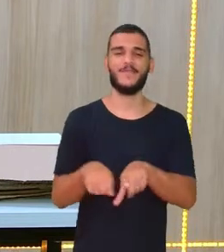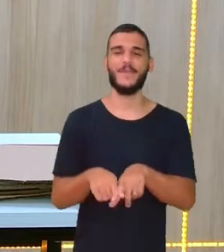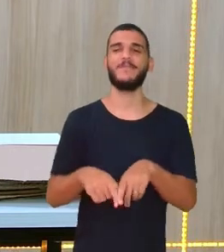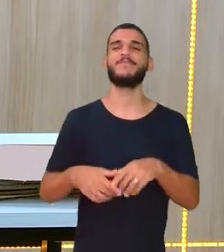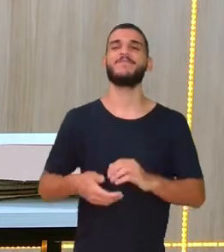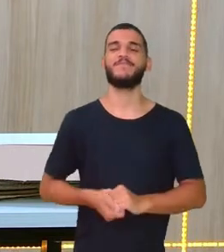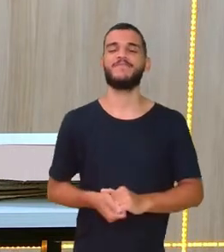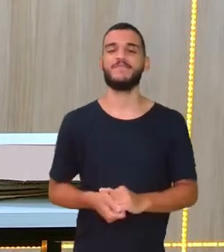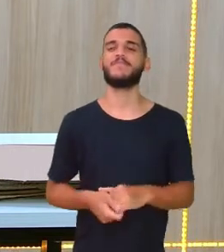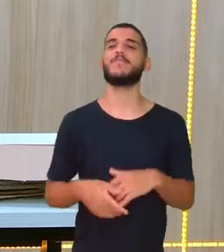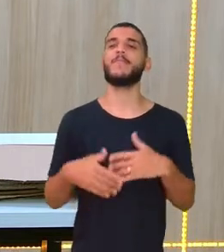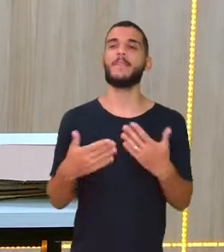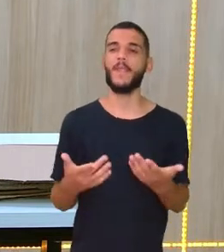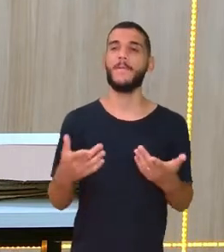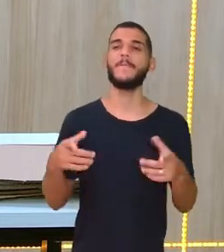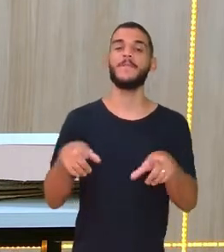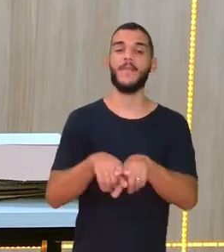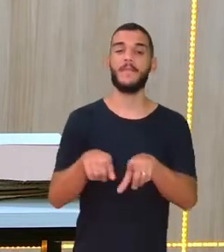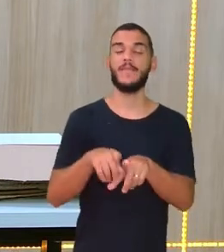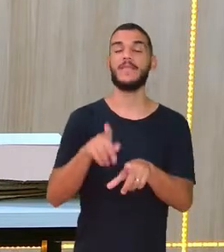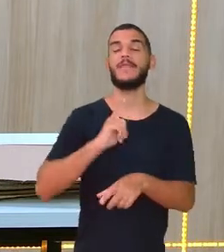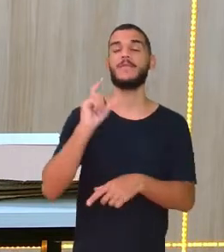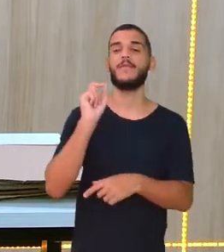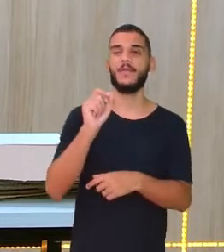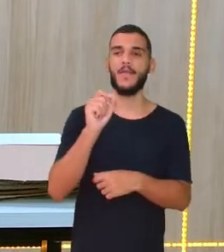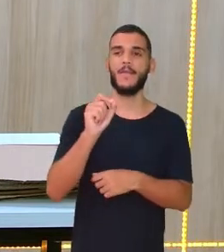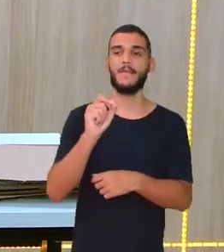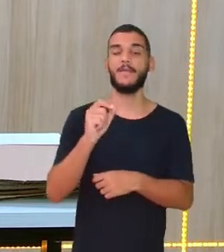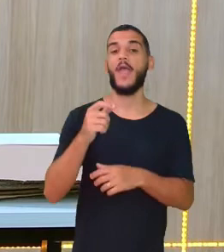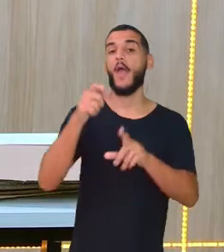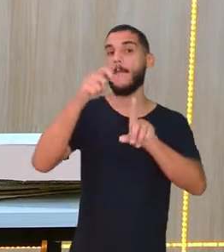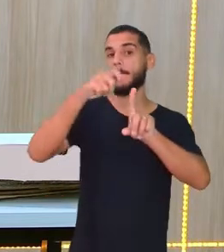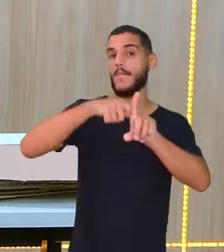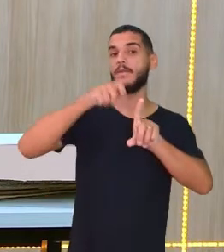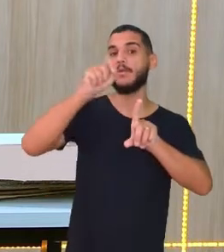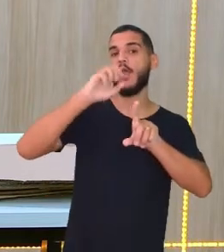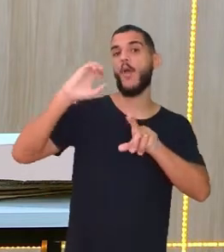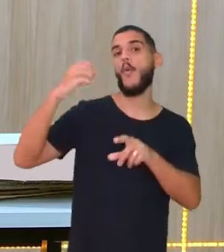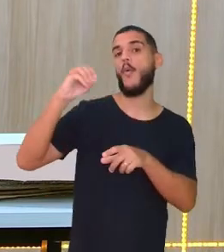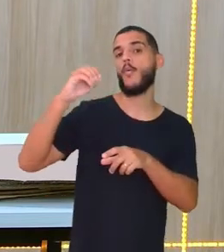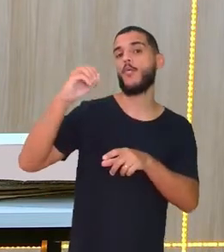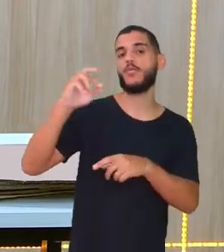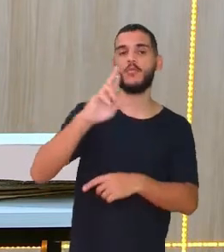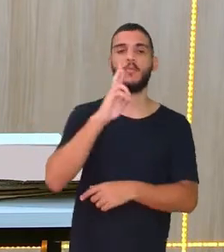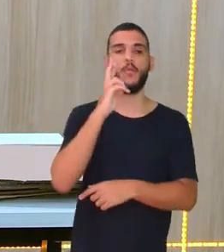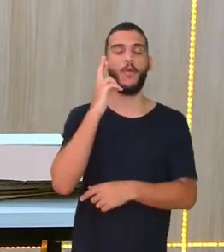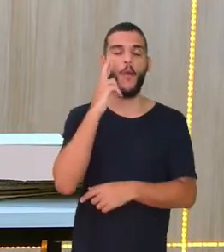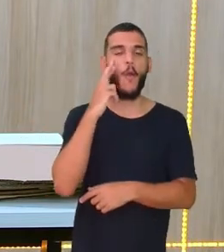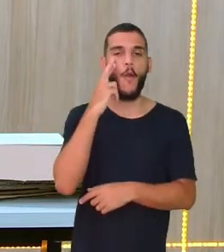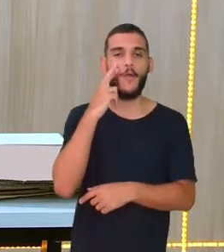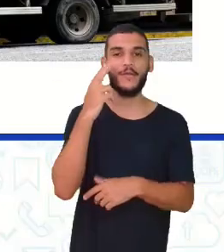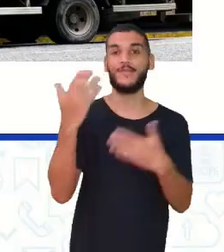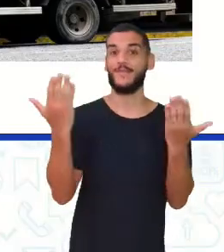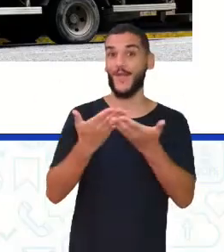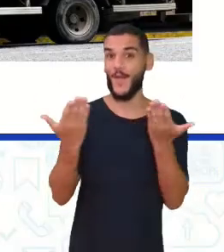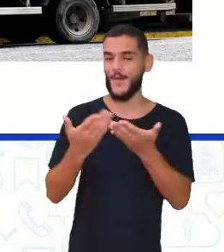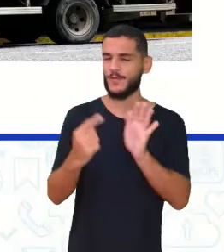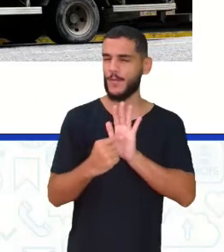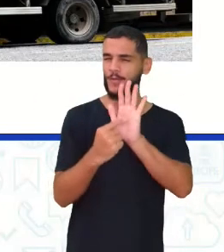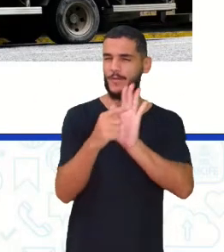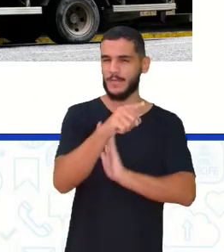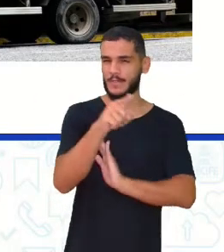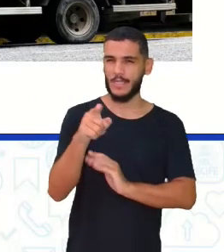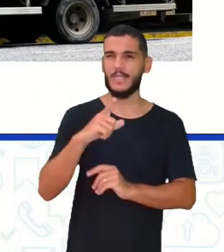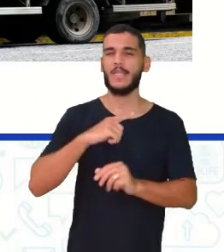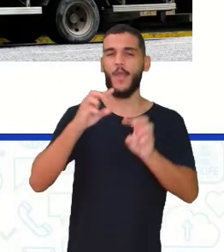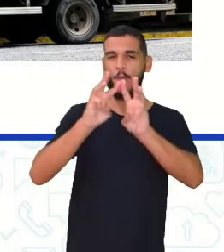o que é que nós temos ainda? Estamos falando, gente, a respeito do Outubro Rosa. E hoje eu trouxe para vocês, né, além do